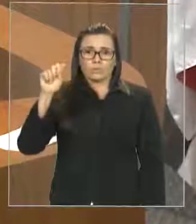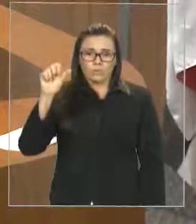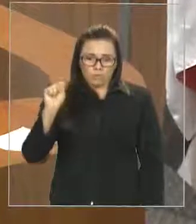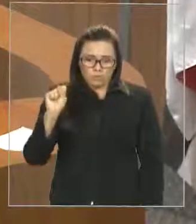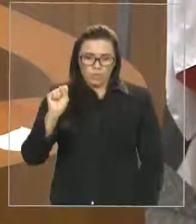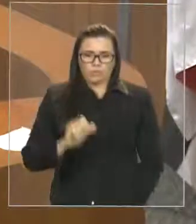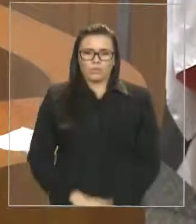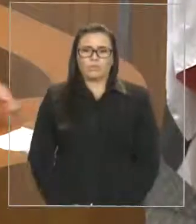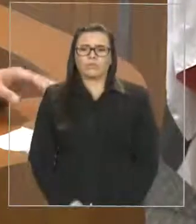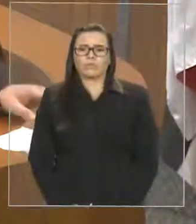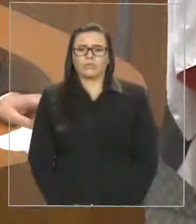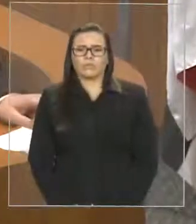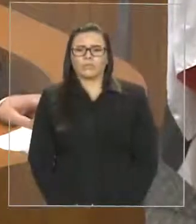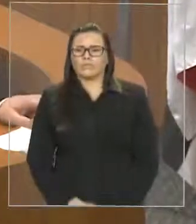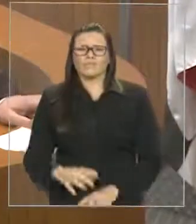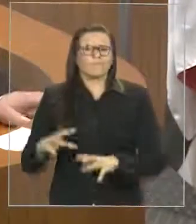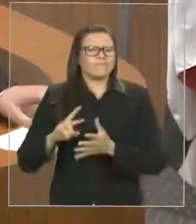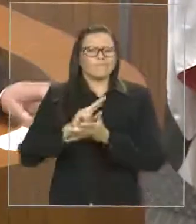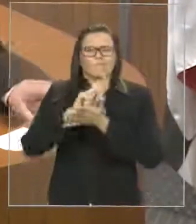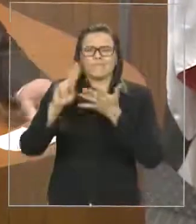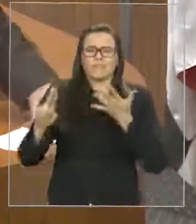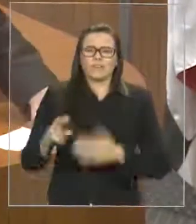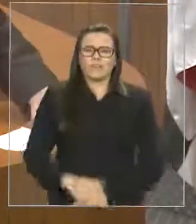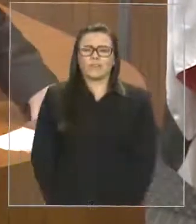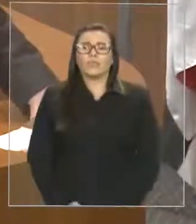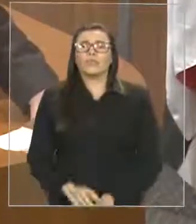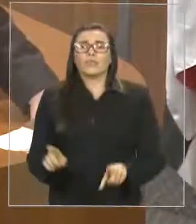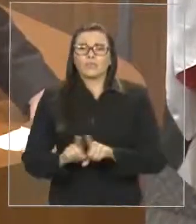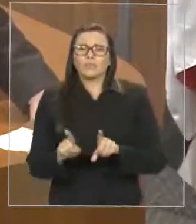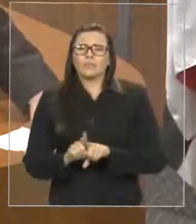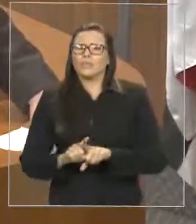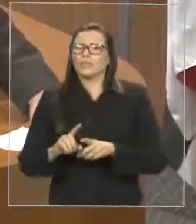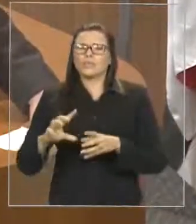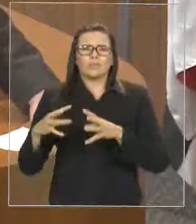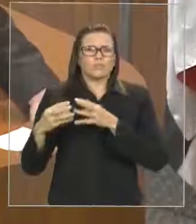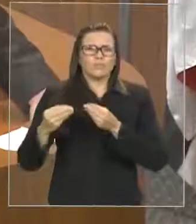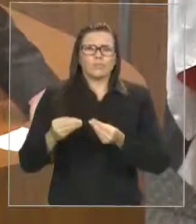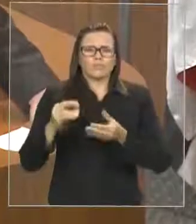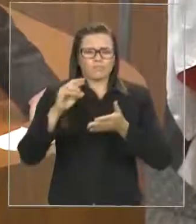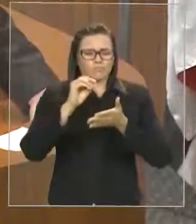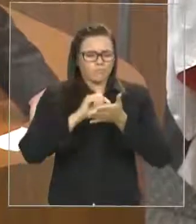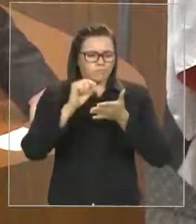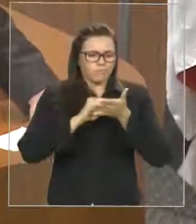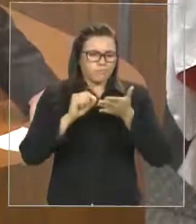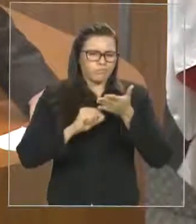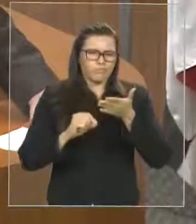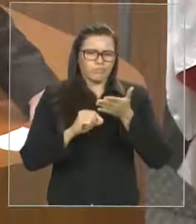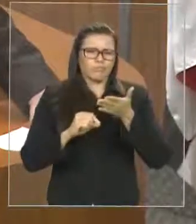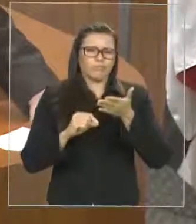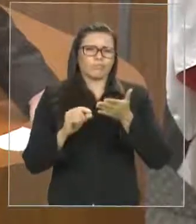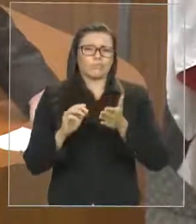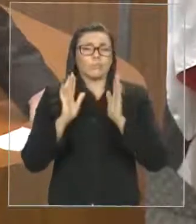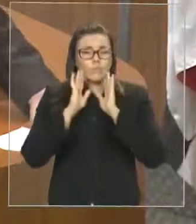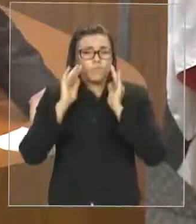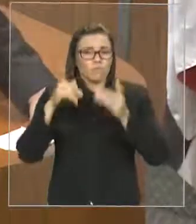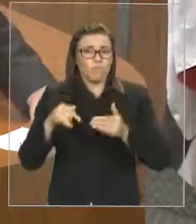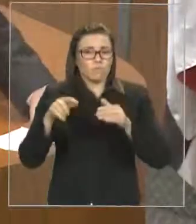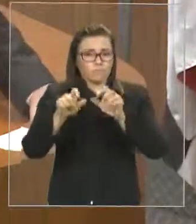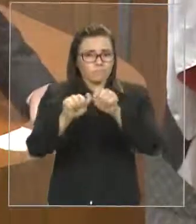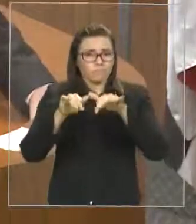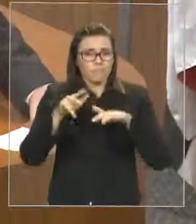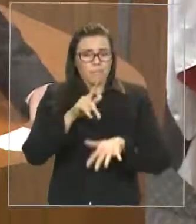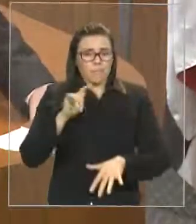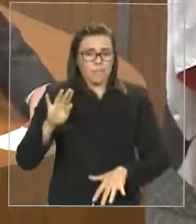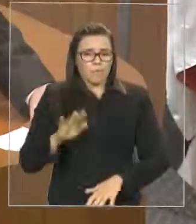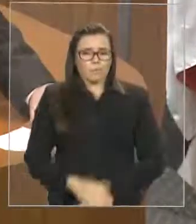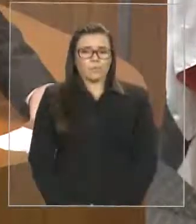audiência pública. Ficará a cargo agora do nosso nobre deputado Rafael Leitoa a capacidade de sintetizar